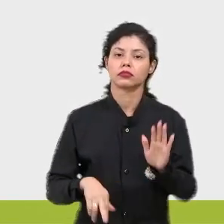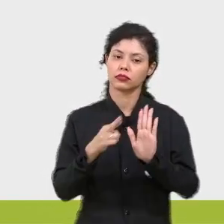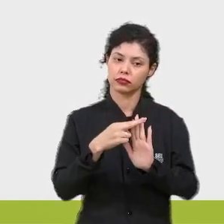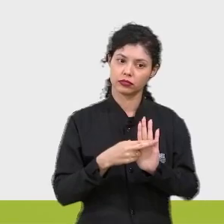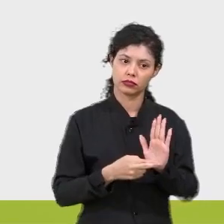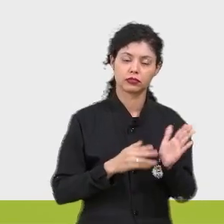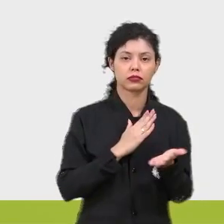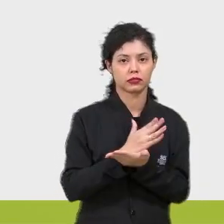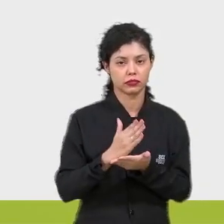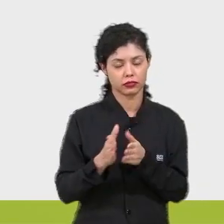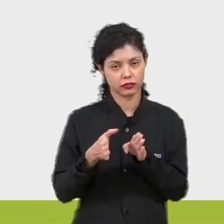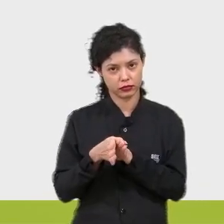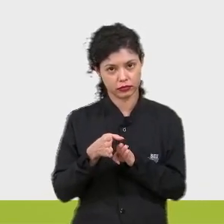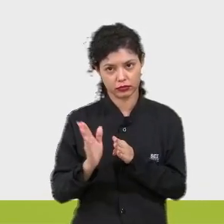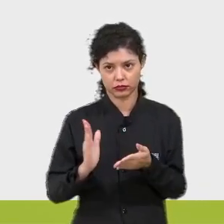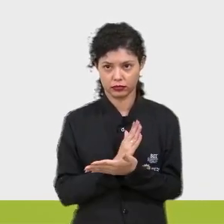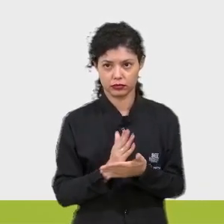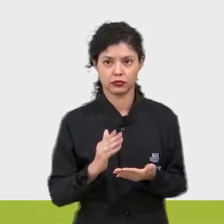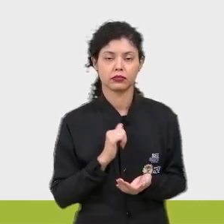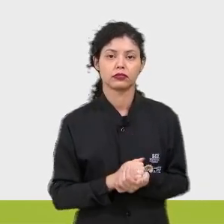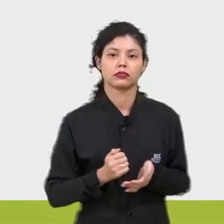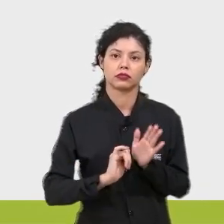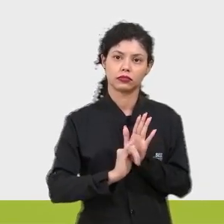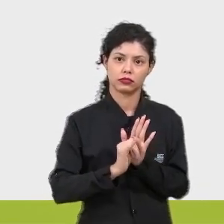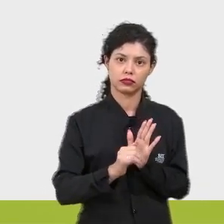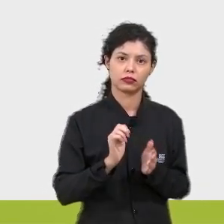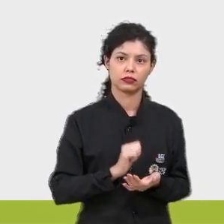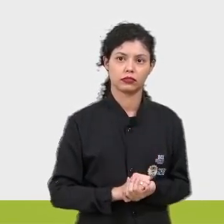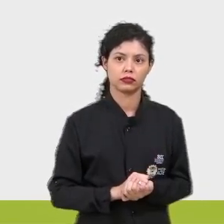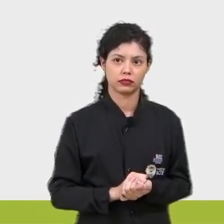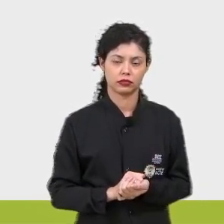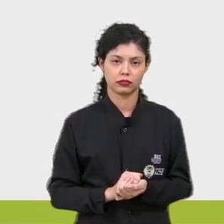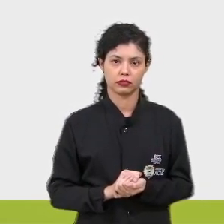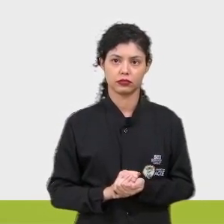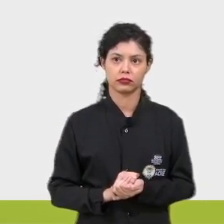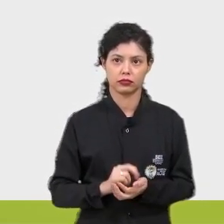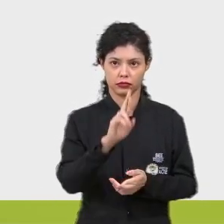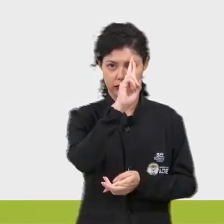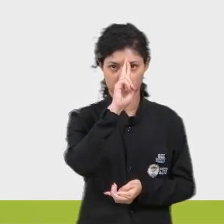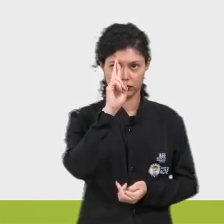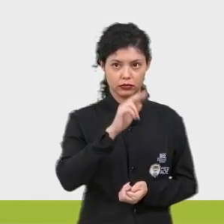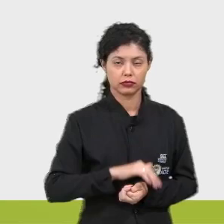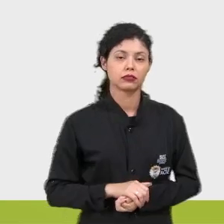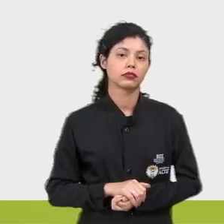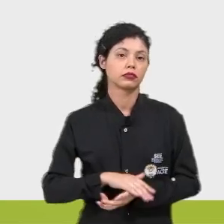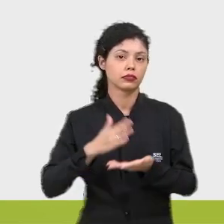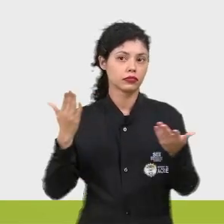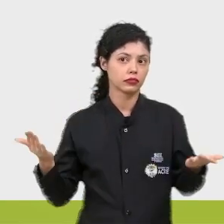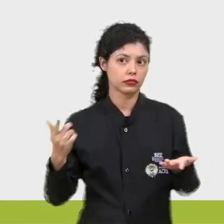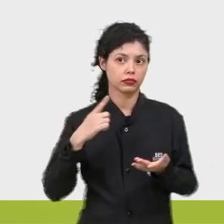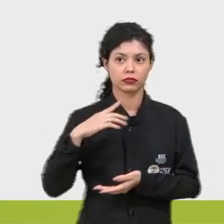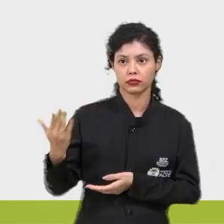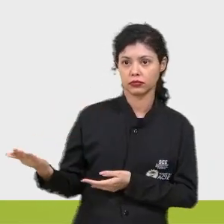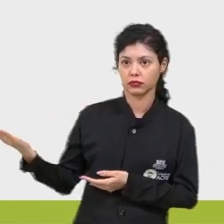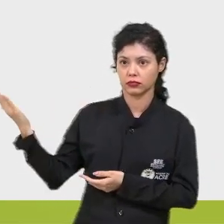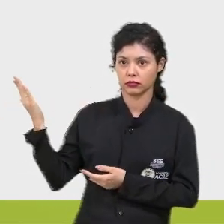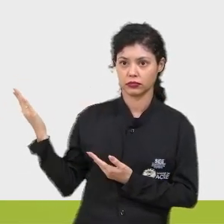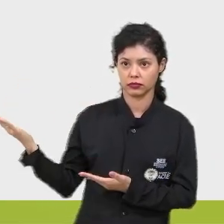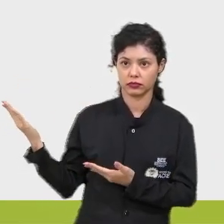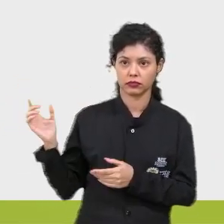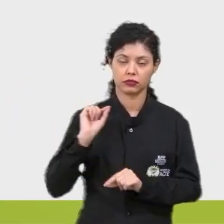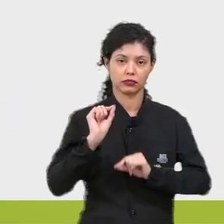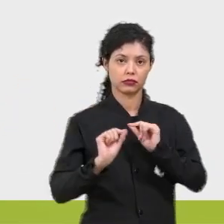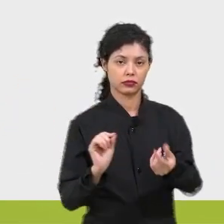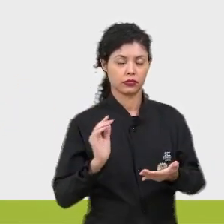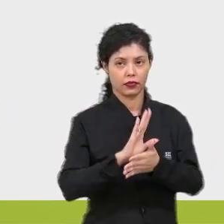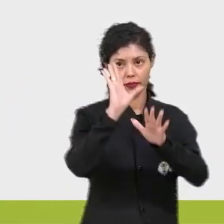uma orientação. E narrativo, quando eu tenho, portanto, uma história. Pessoal, nós temos aí na tela alguns exemplos